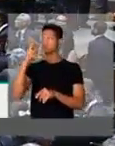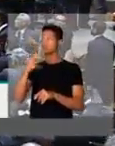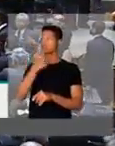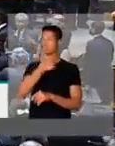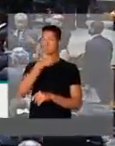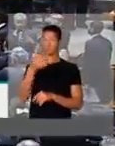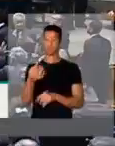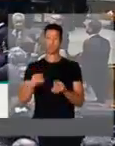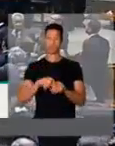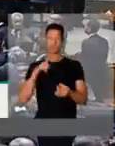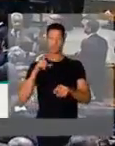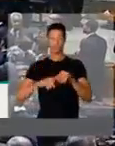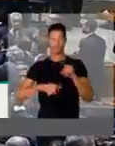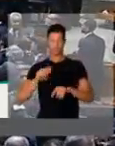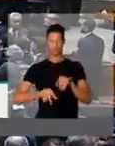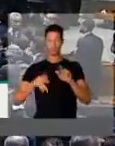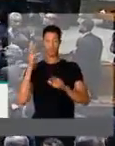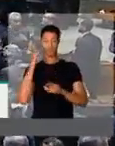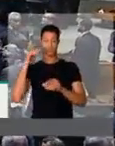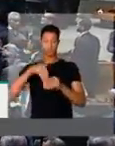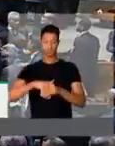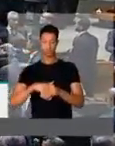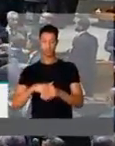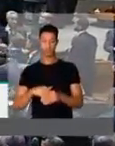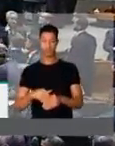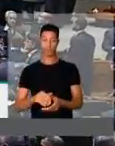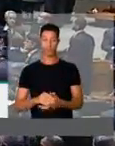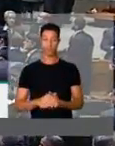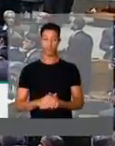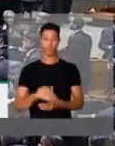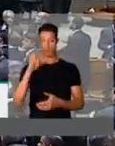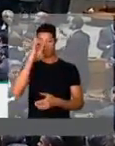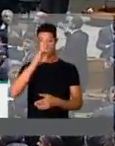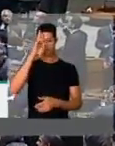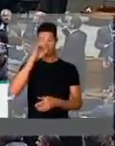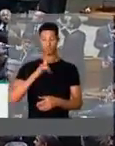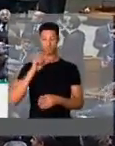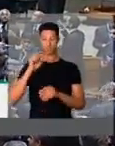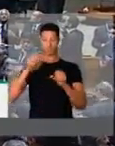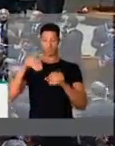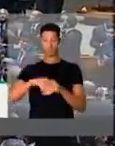55316. Haverá matéria sobre a mesa para deliberação. Lembro que haverá sessão não